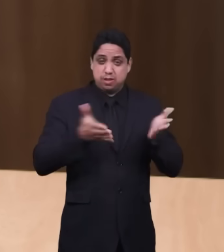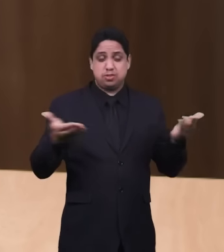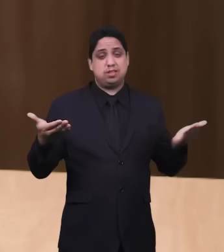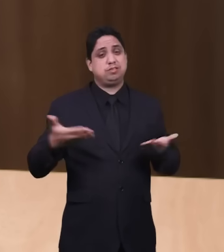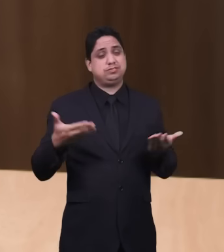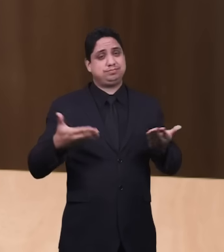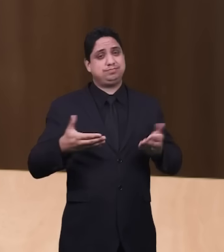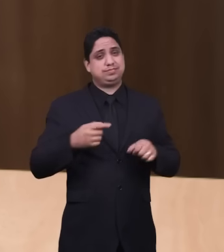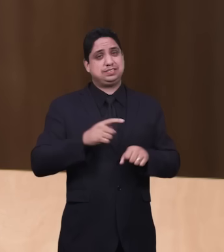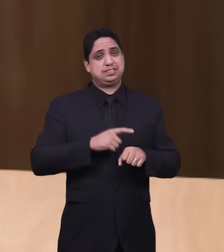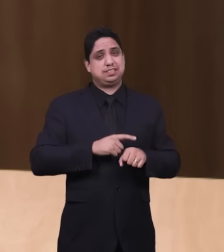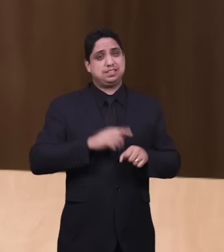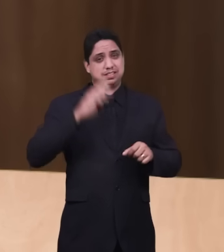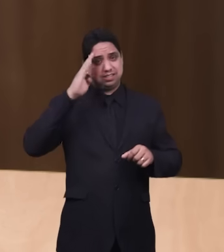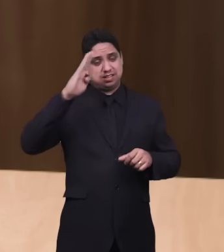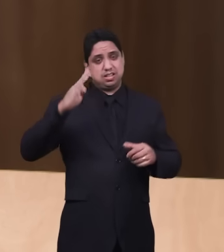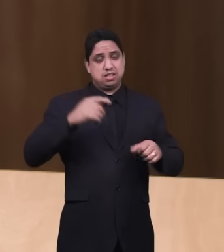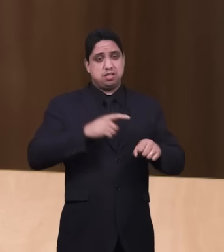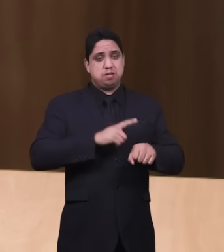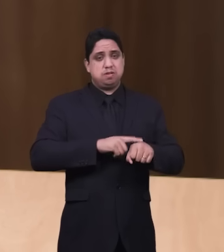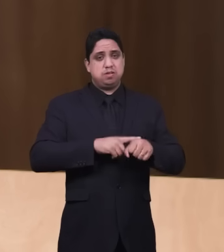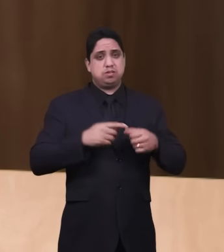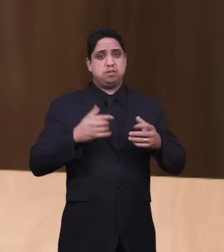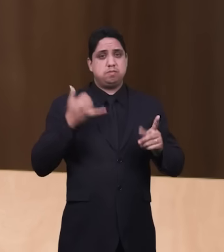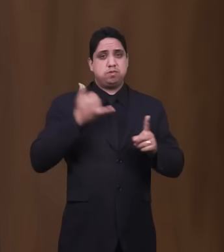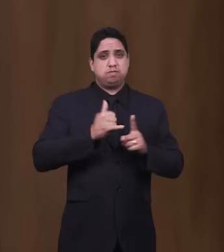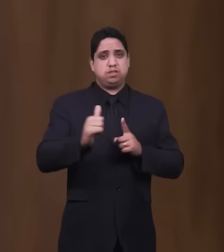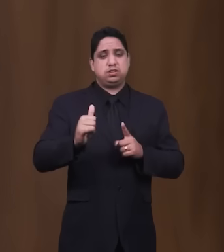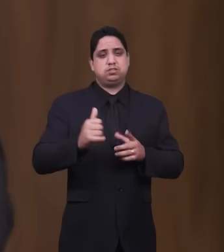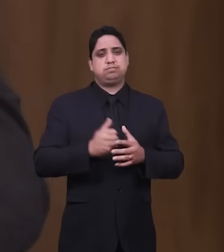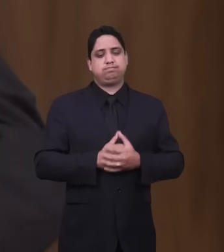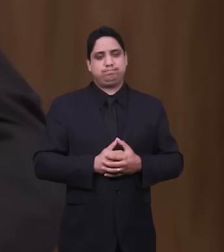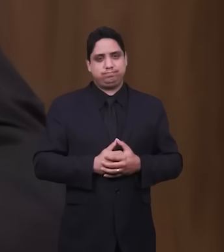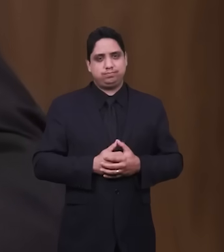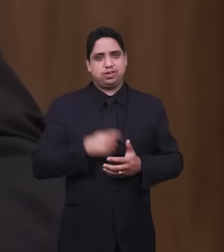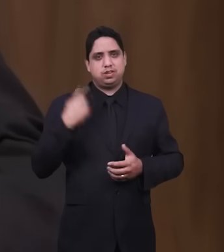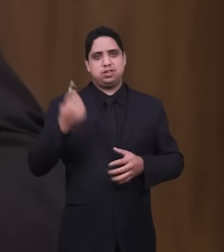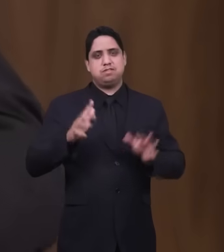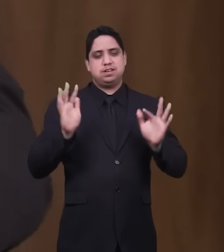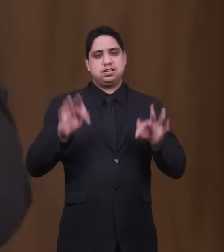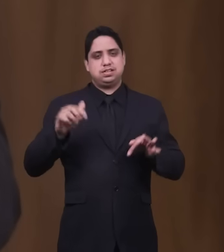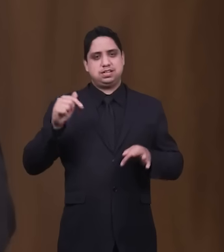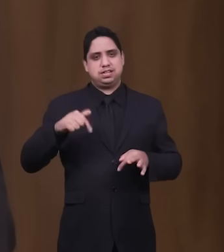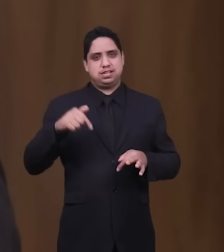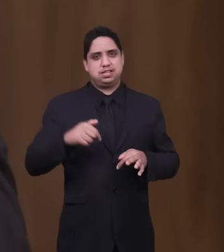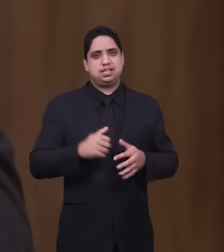ainda nesse momento profético que nós estamos vivendo aí do breve.